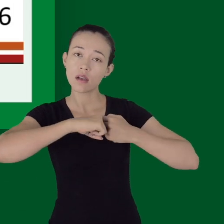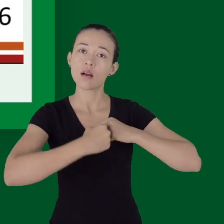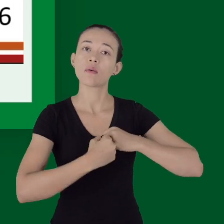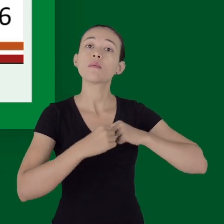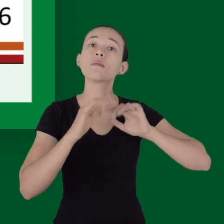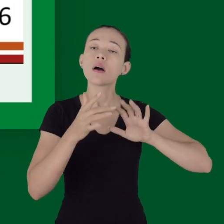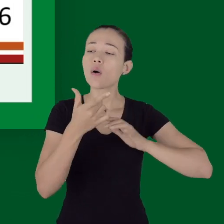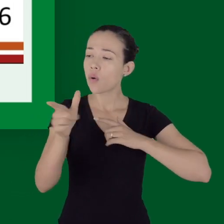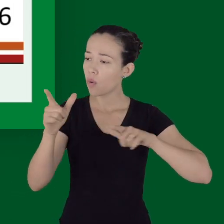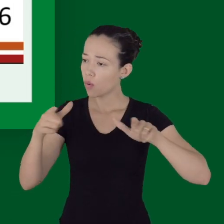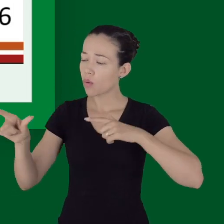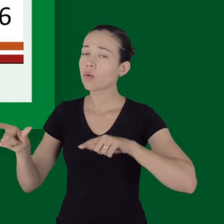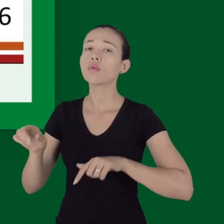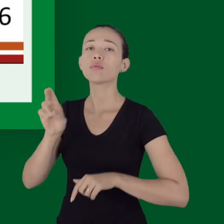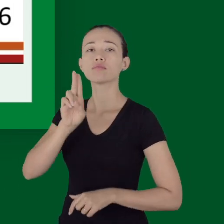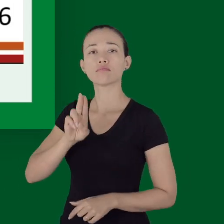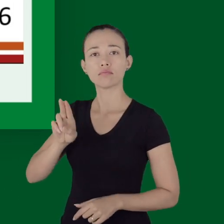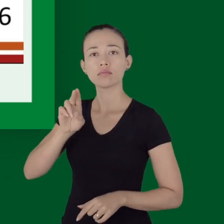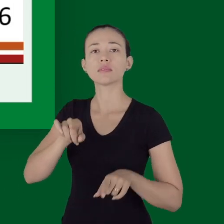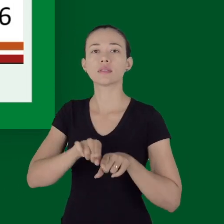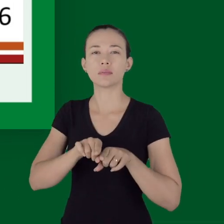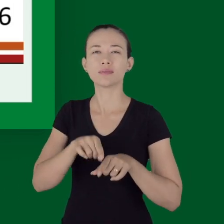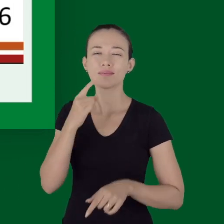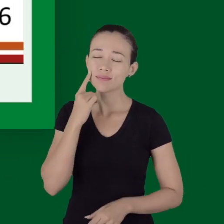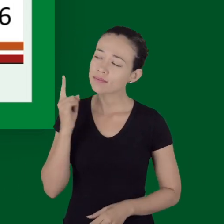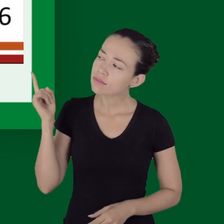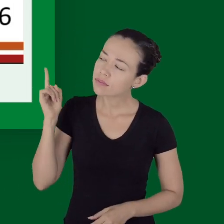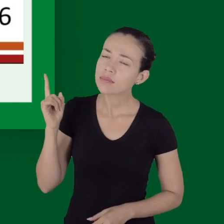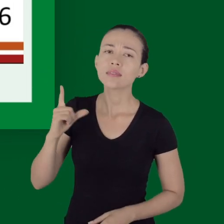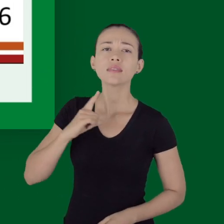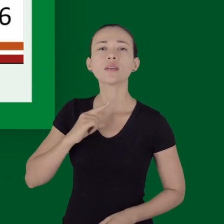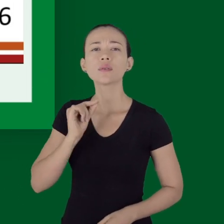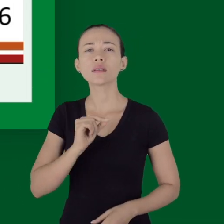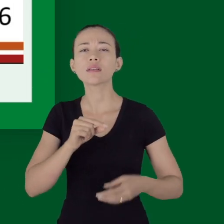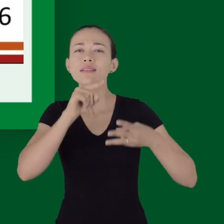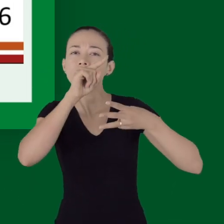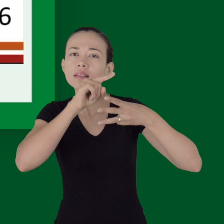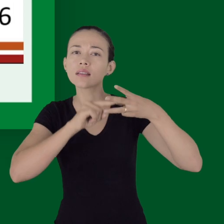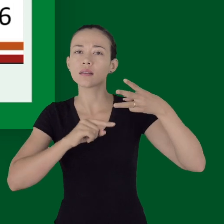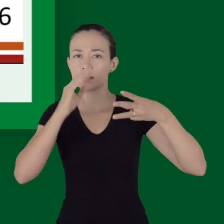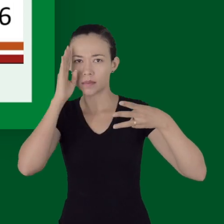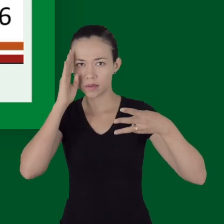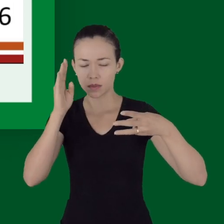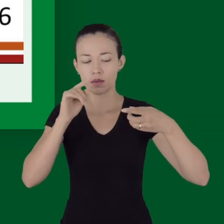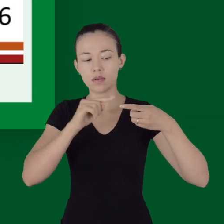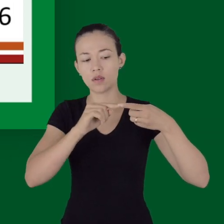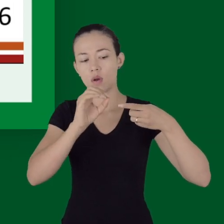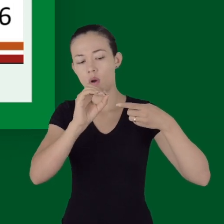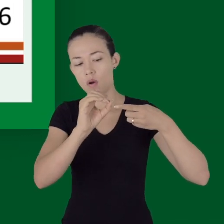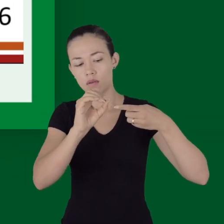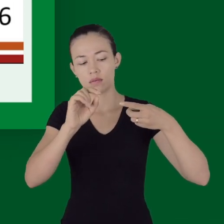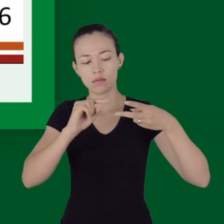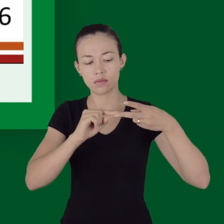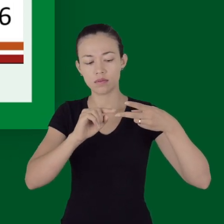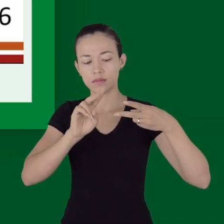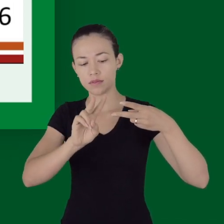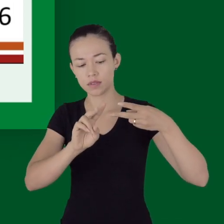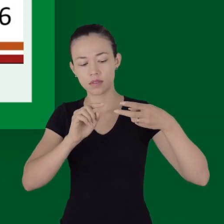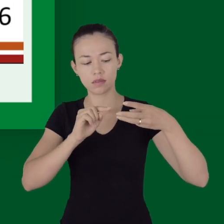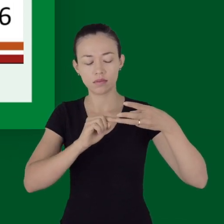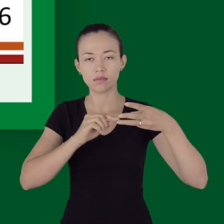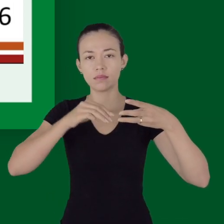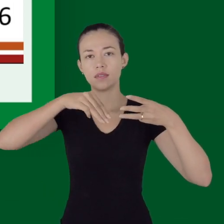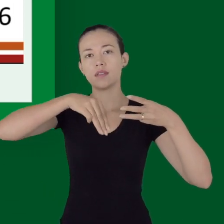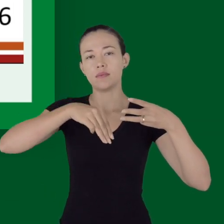outras áreas além do trauma, e tem 3 fatores que são observados, né, avaliados: abertura ocular, resposta verbal e resposta